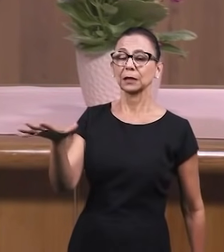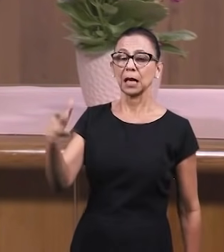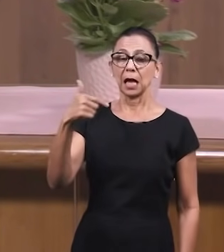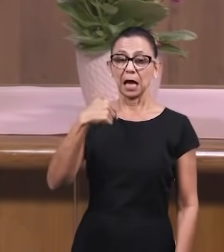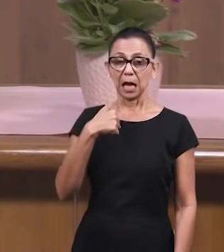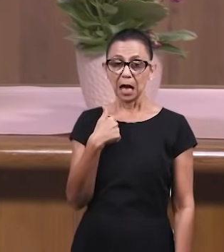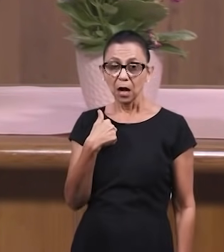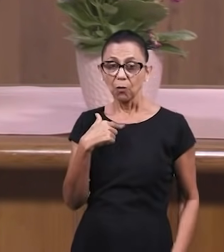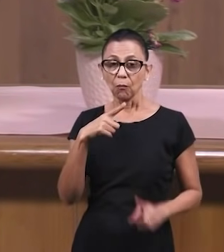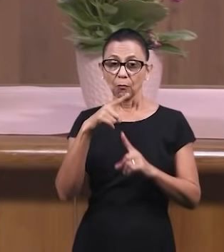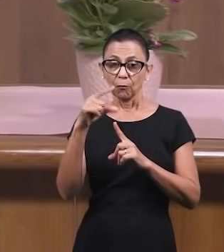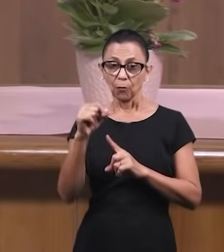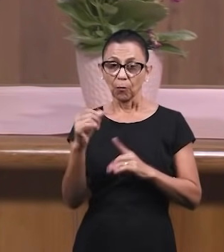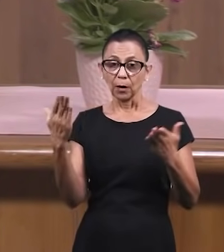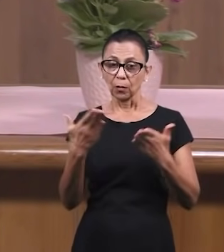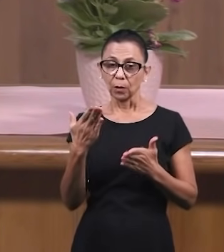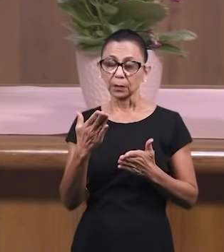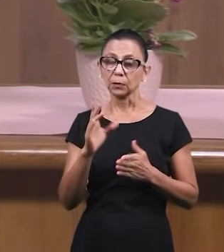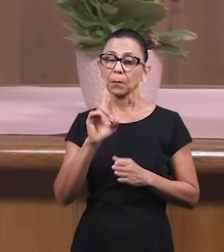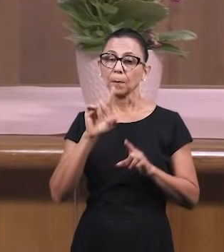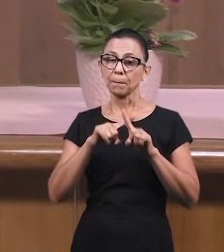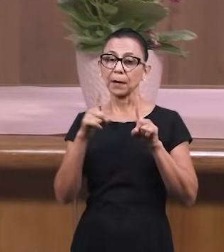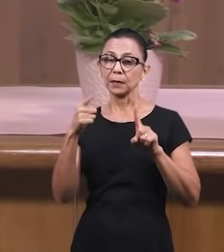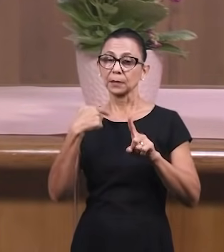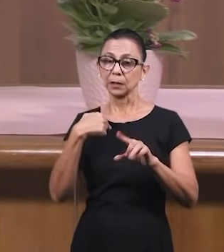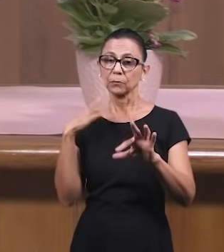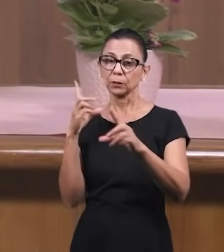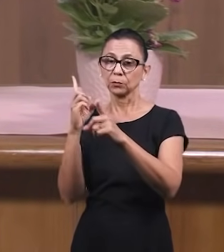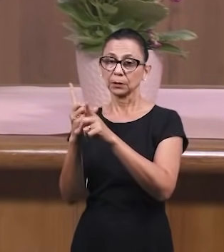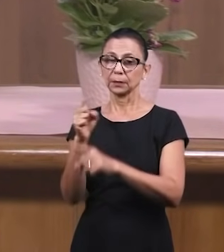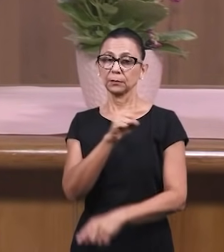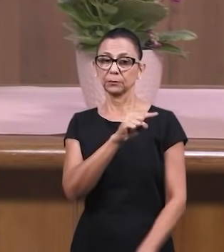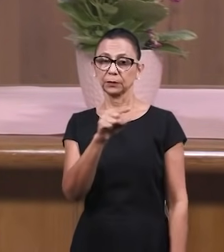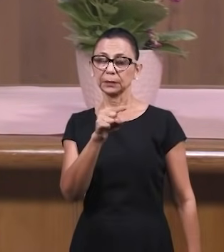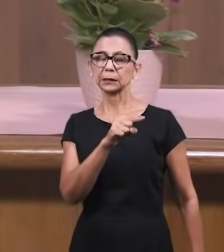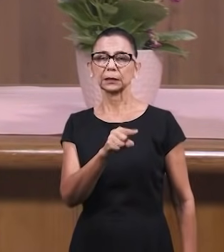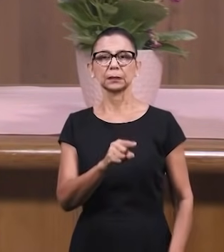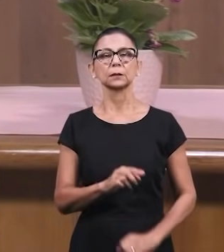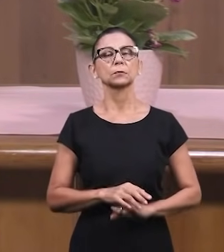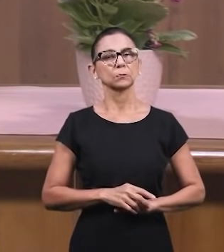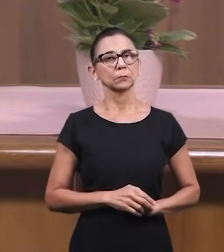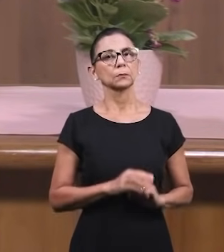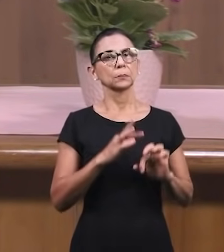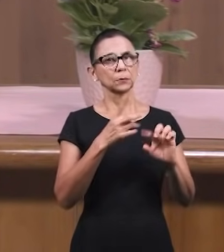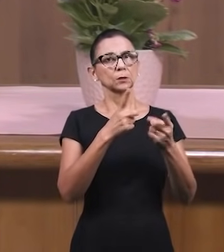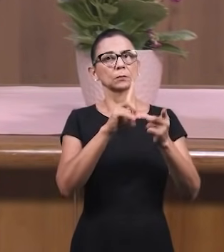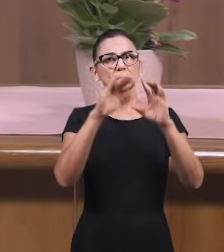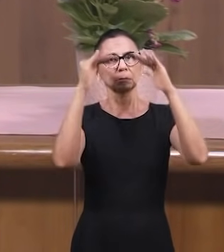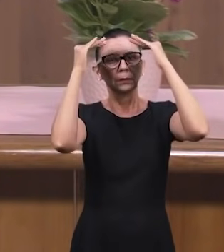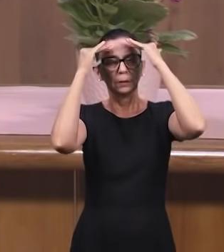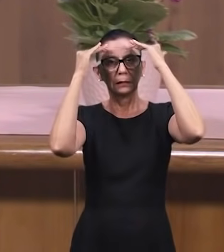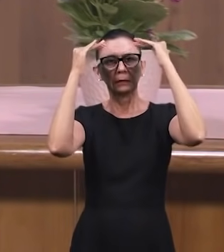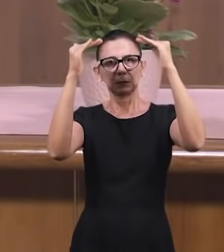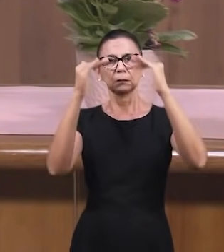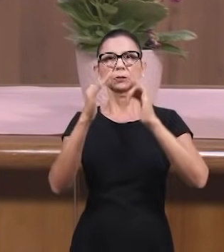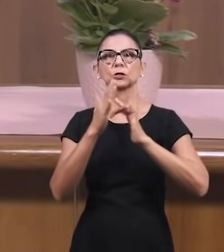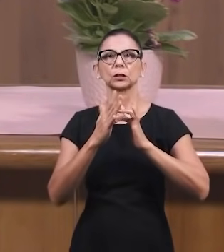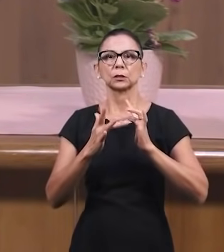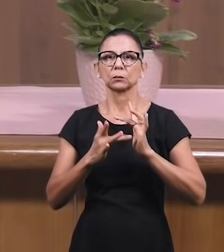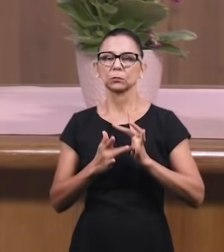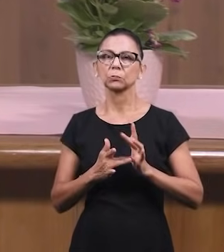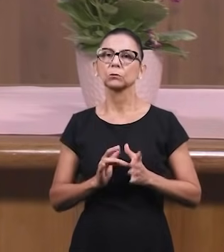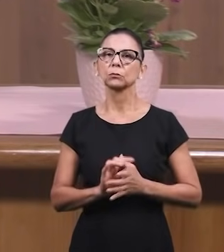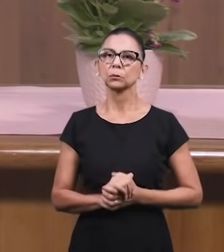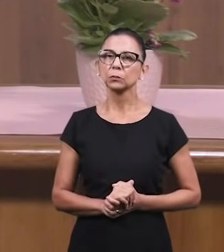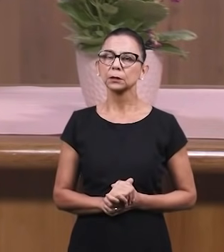agora, mas eu me encontrarei com vocês. E os discípulos, obedecendo ao seu Senhor, depois